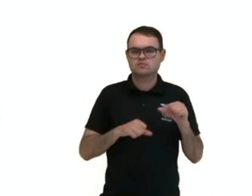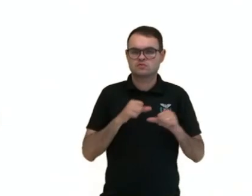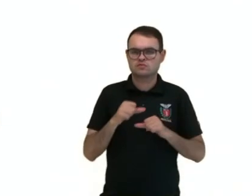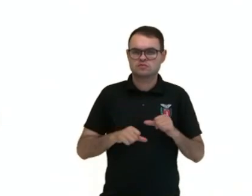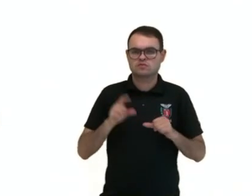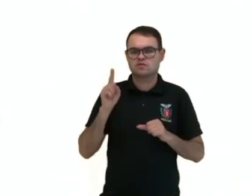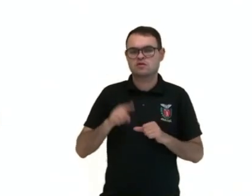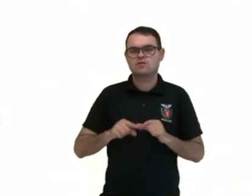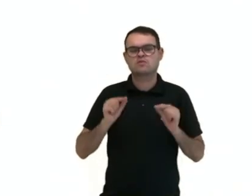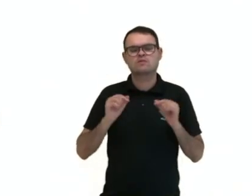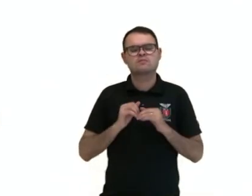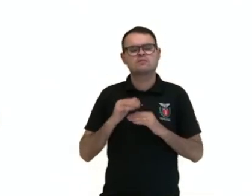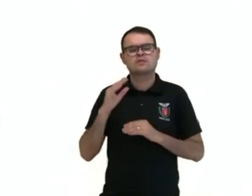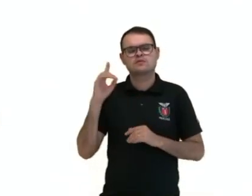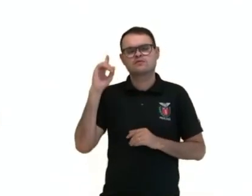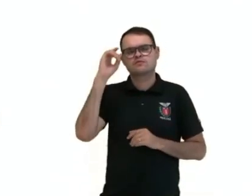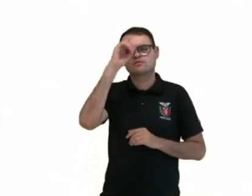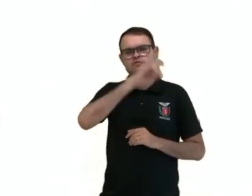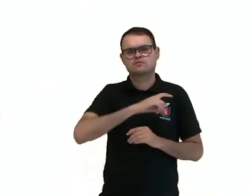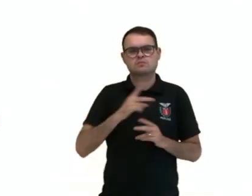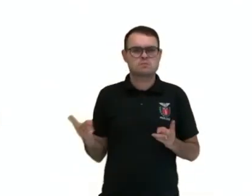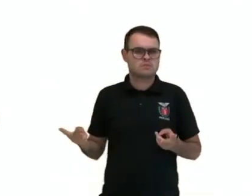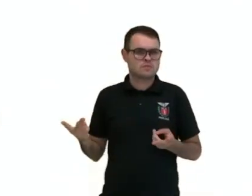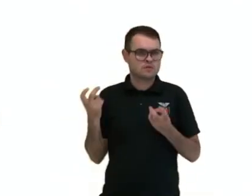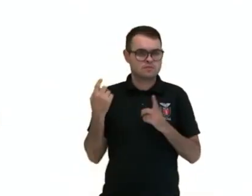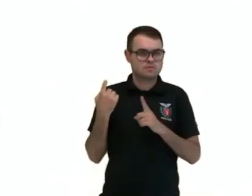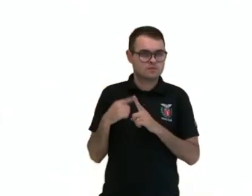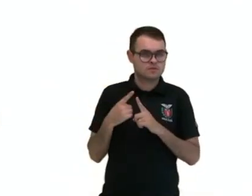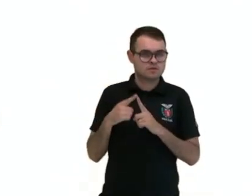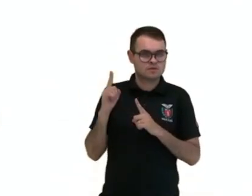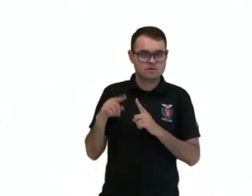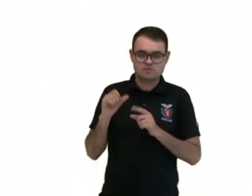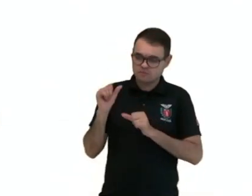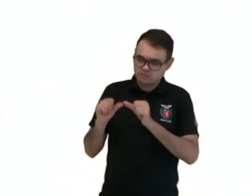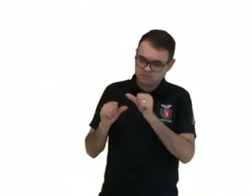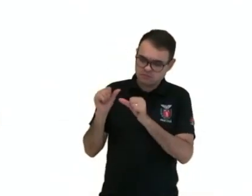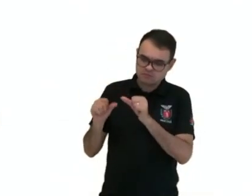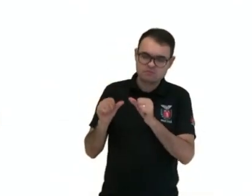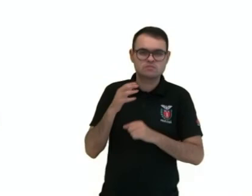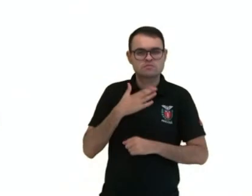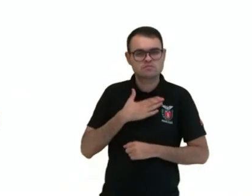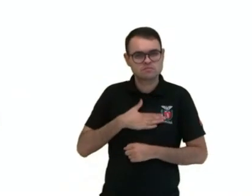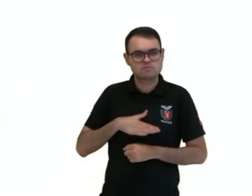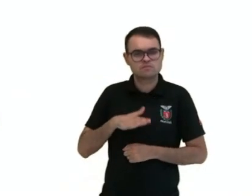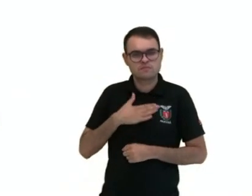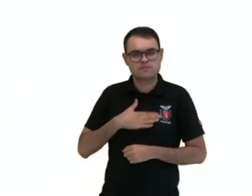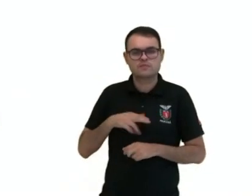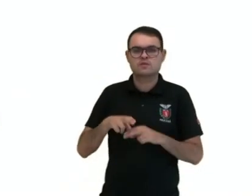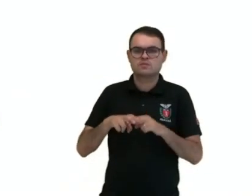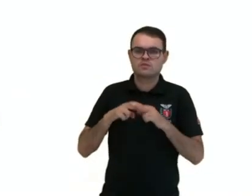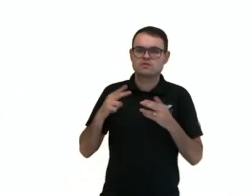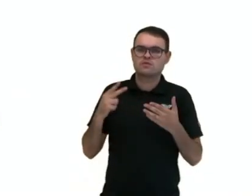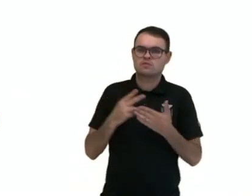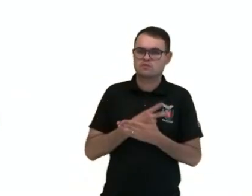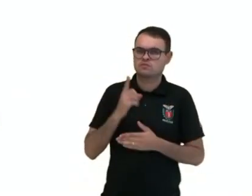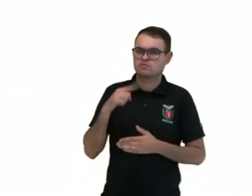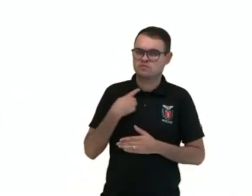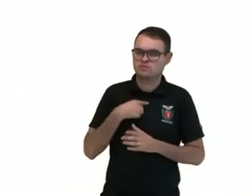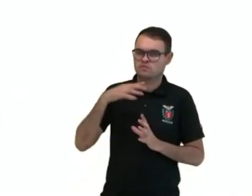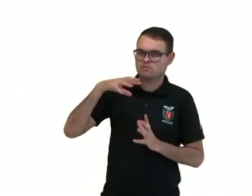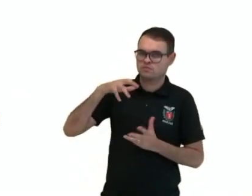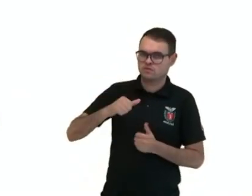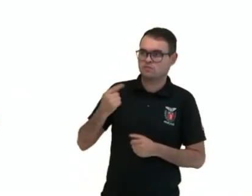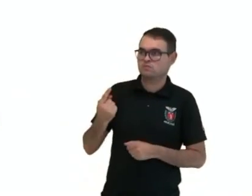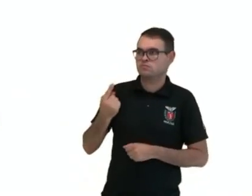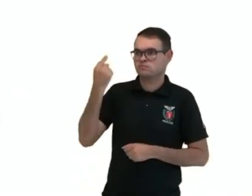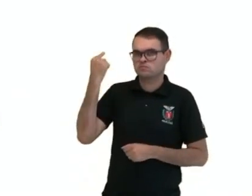é muito mais difícil de ser percebida, pois é uma modificação lenta, e é isso que aconteceu com o nosso planeta, desde